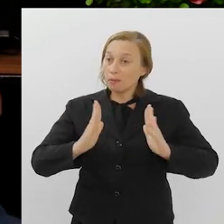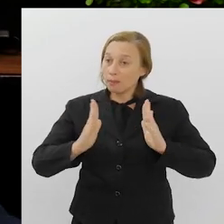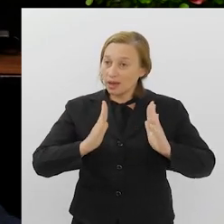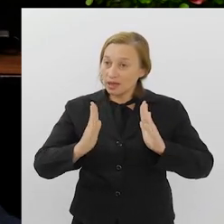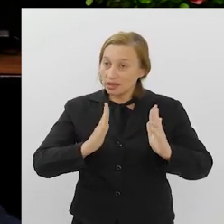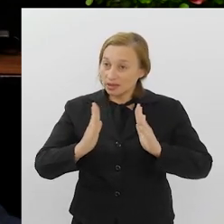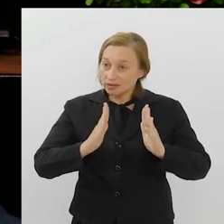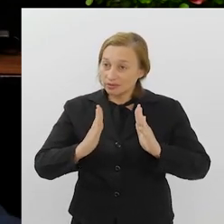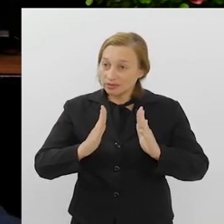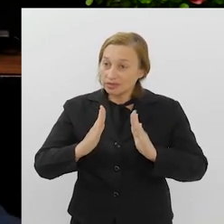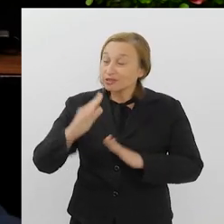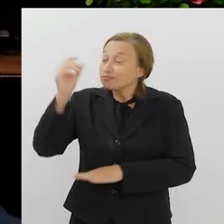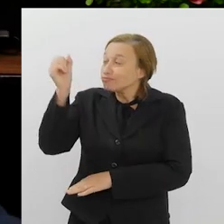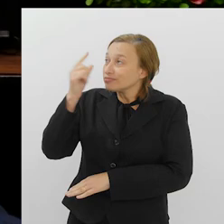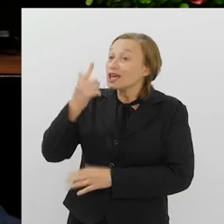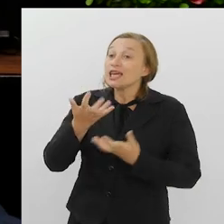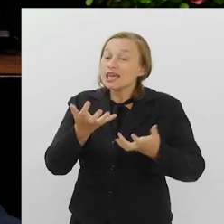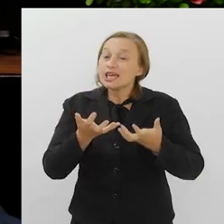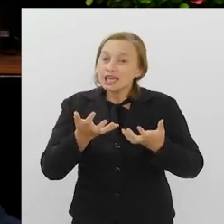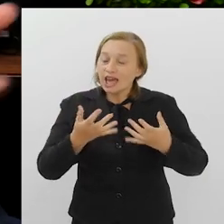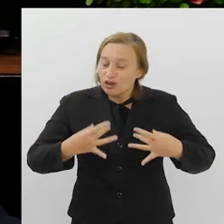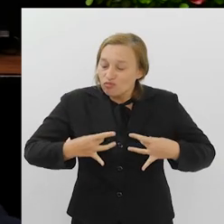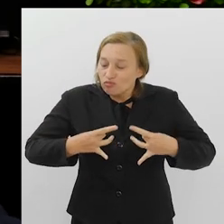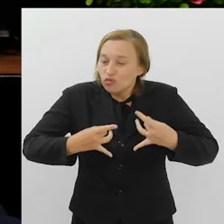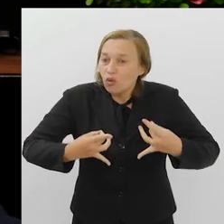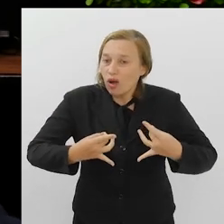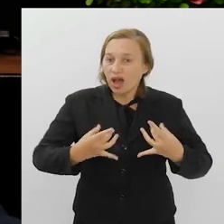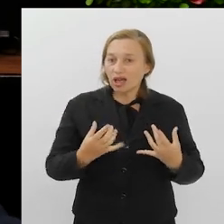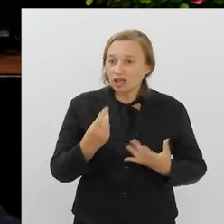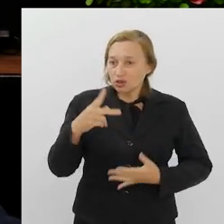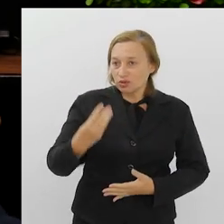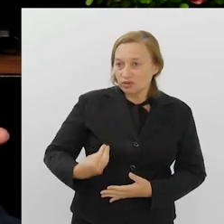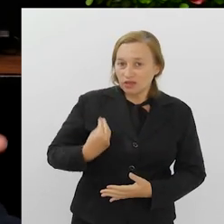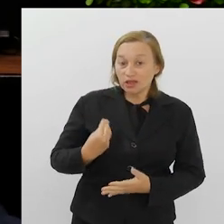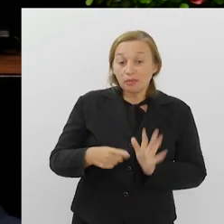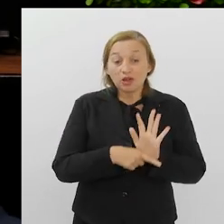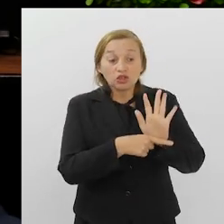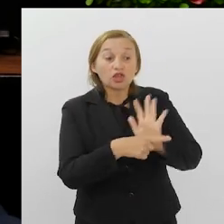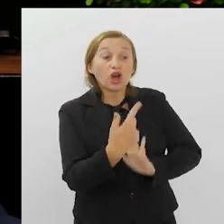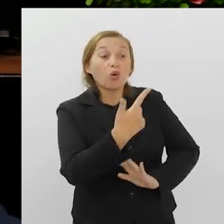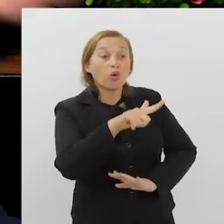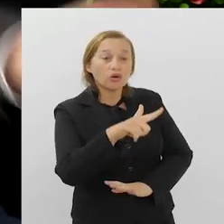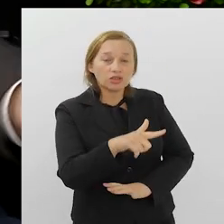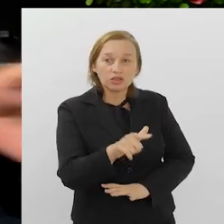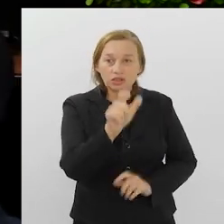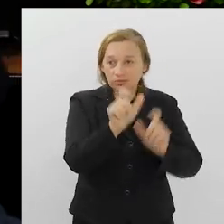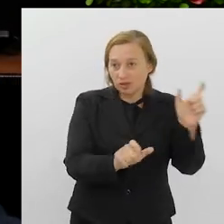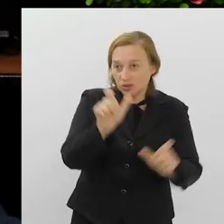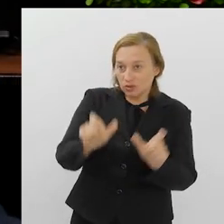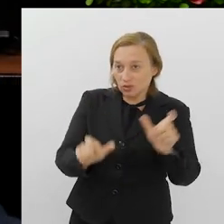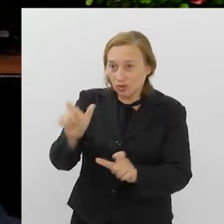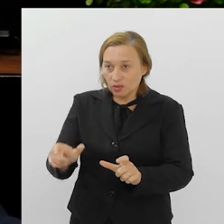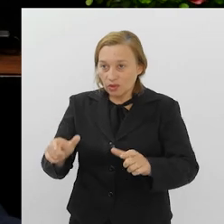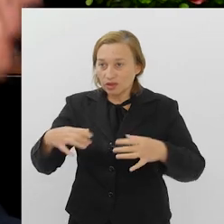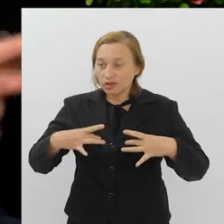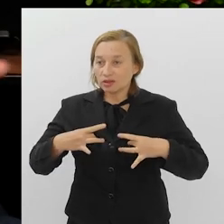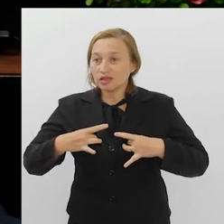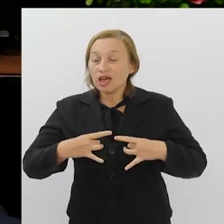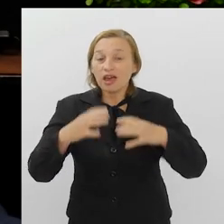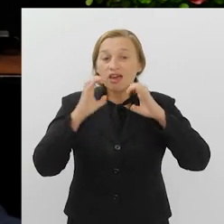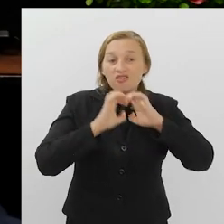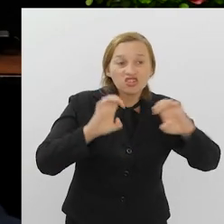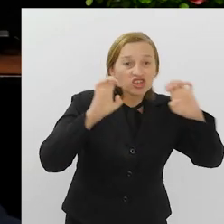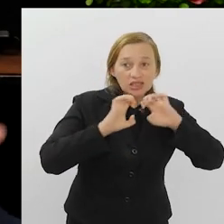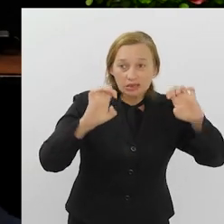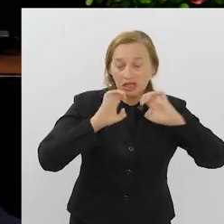voluntariamente se inspiram e querem doar do seu tempo para ajudar outras pessoas trabalhos humanitários ou seja